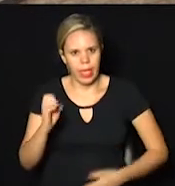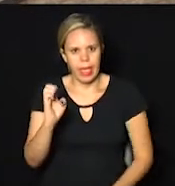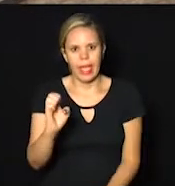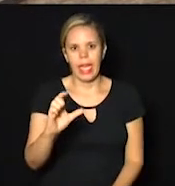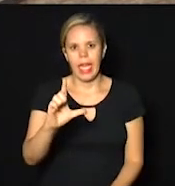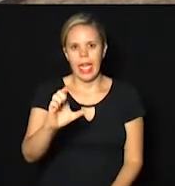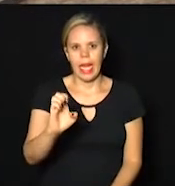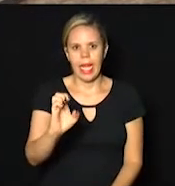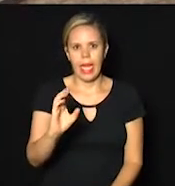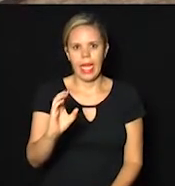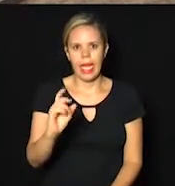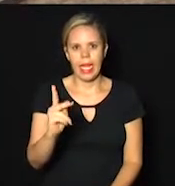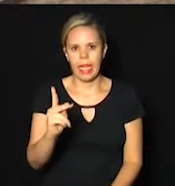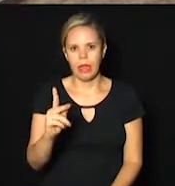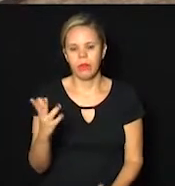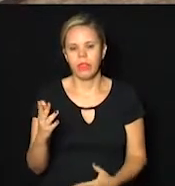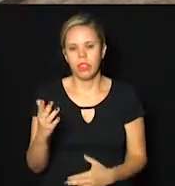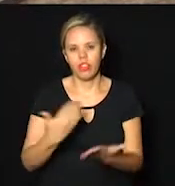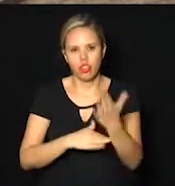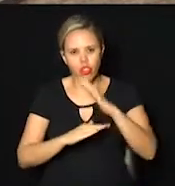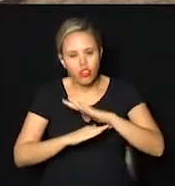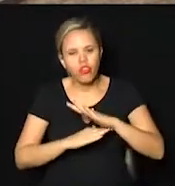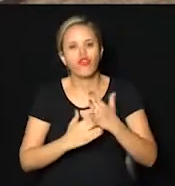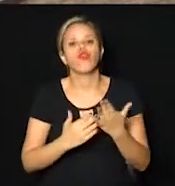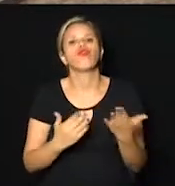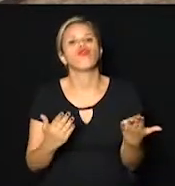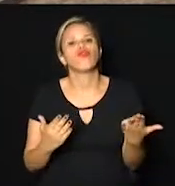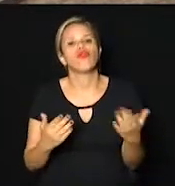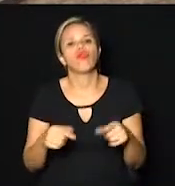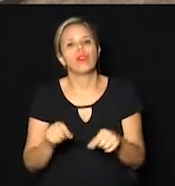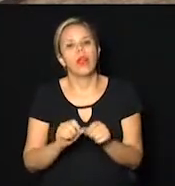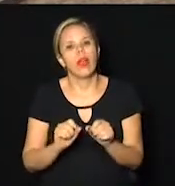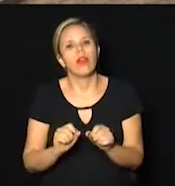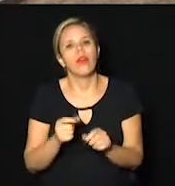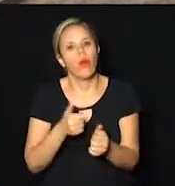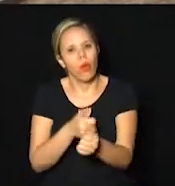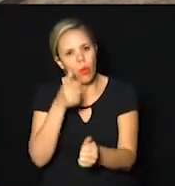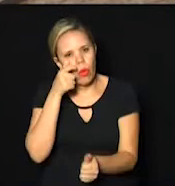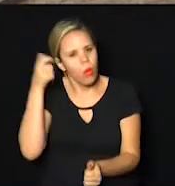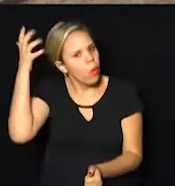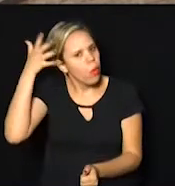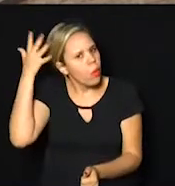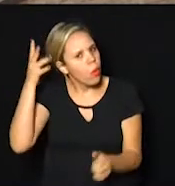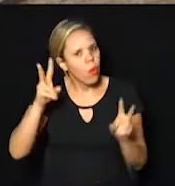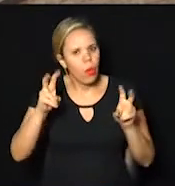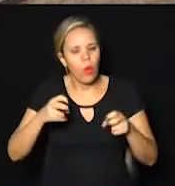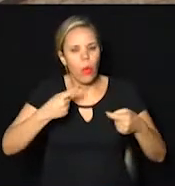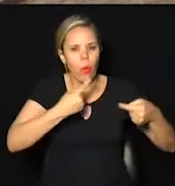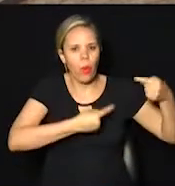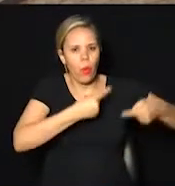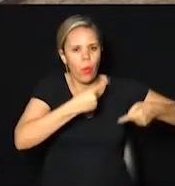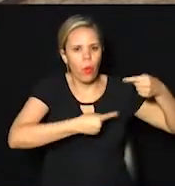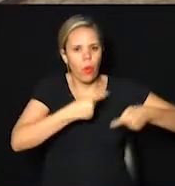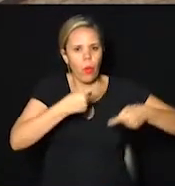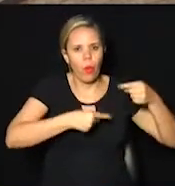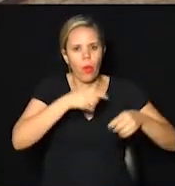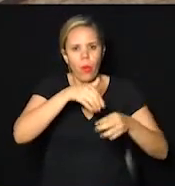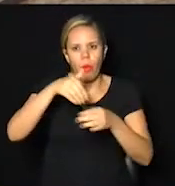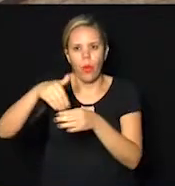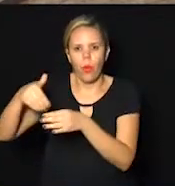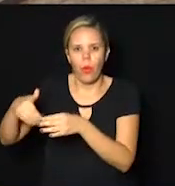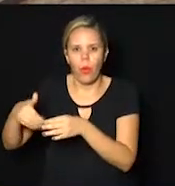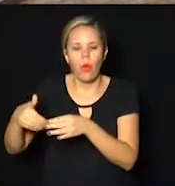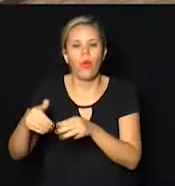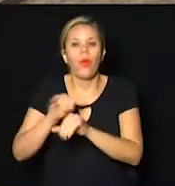do Legislativo, você aí de casa vai acompanhar uma palestra com o tema Política, Eleições e